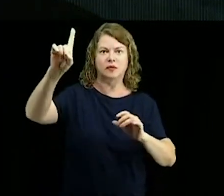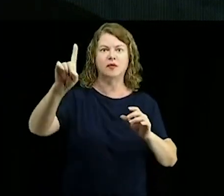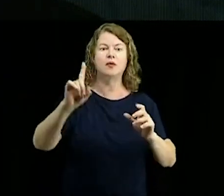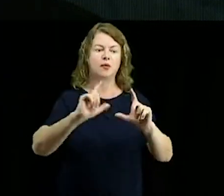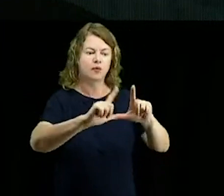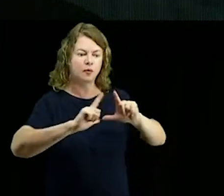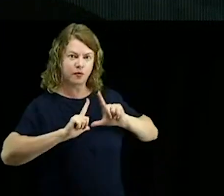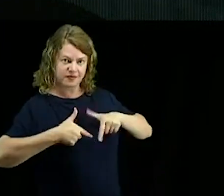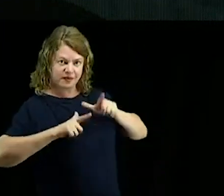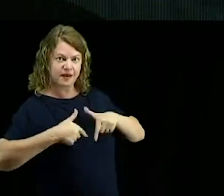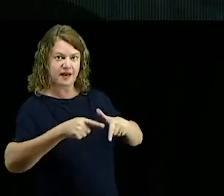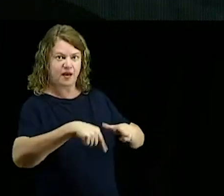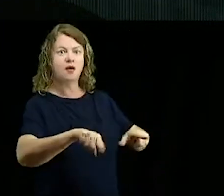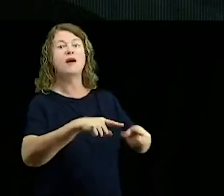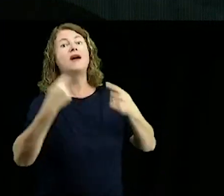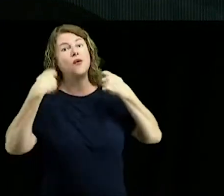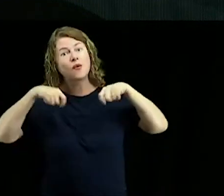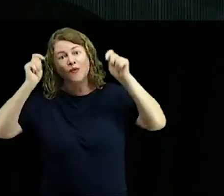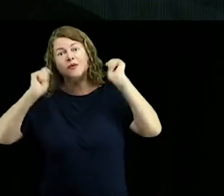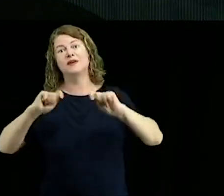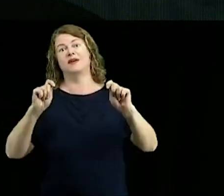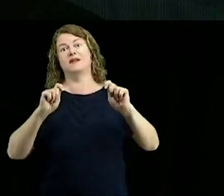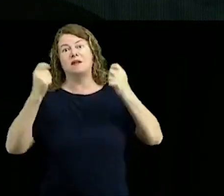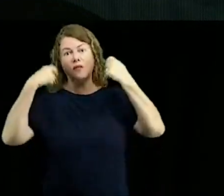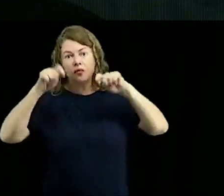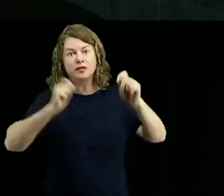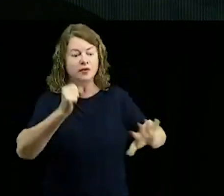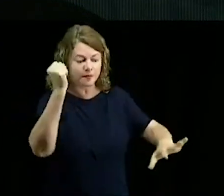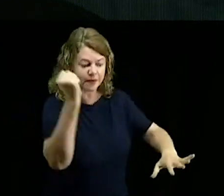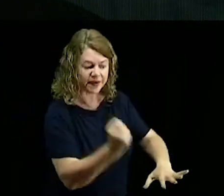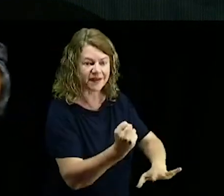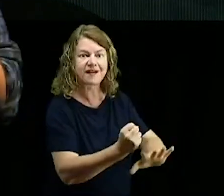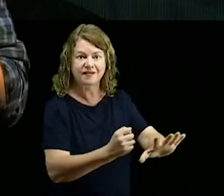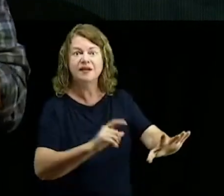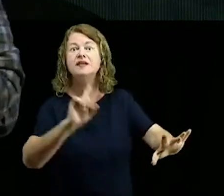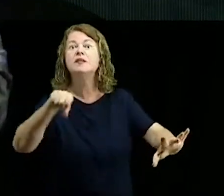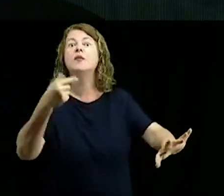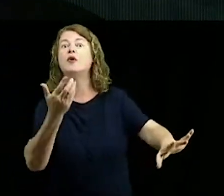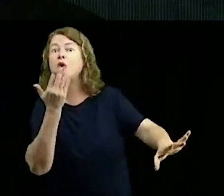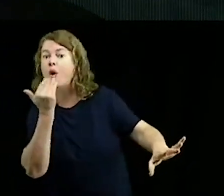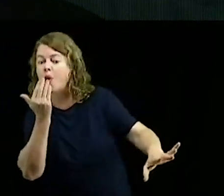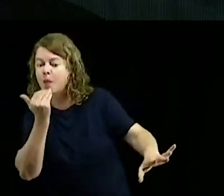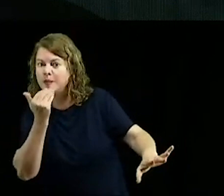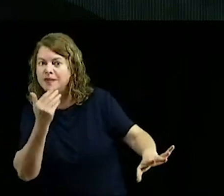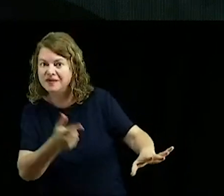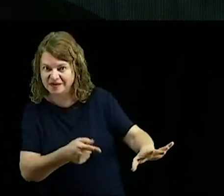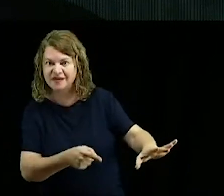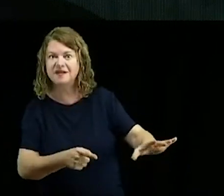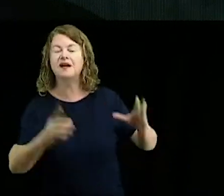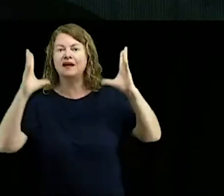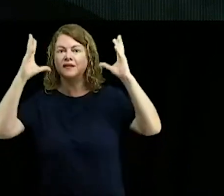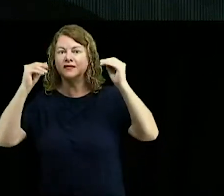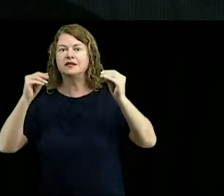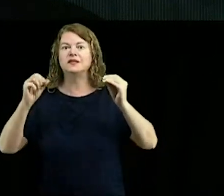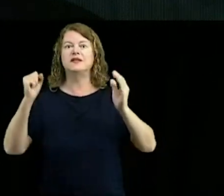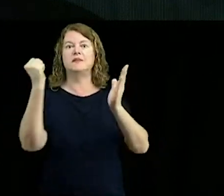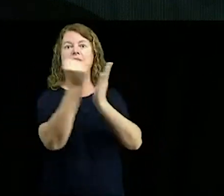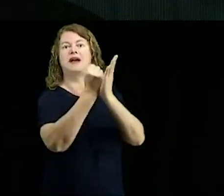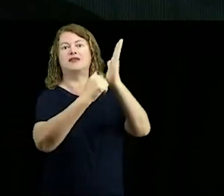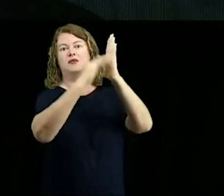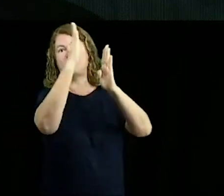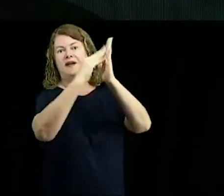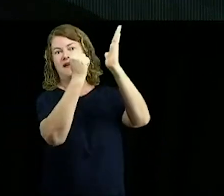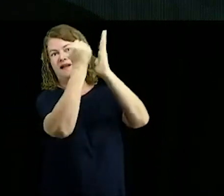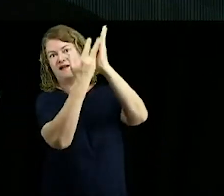era morto e ele era comido naquela noite de Páscoa. Se comia o cordeiro, os pães sem